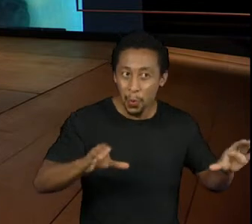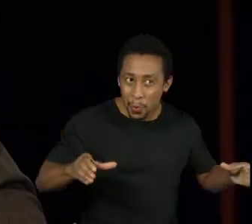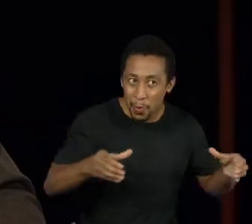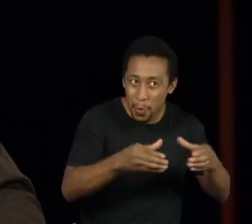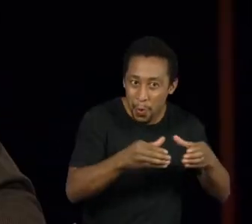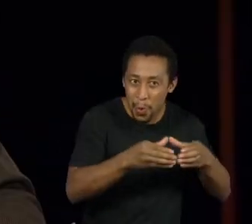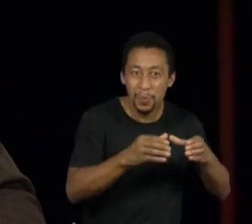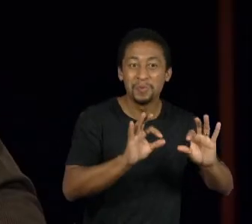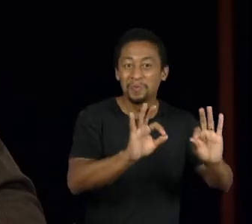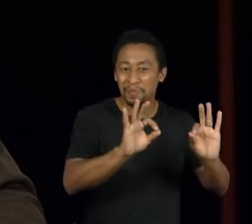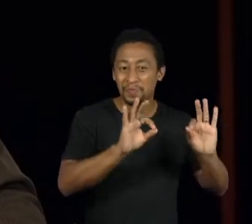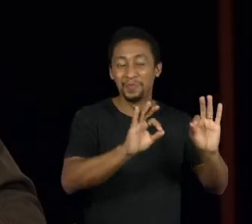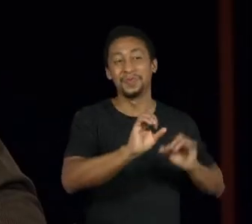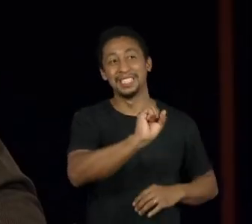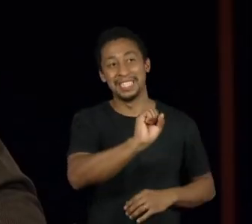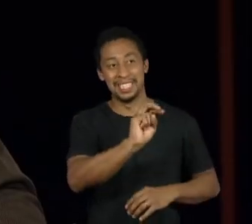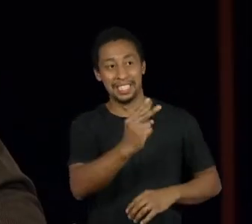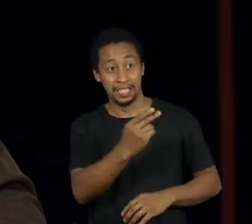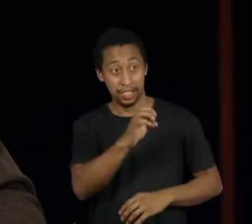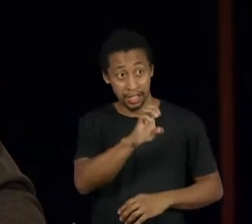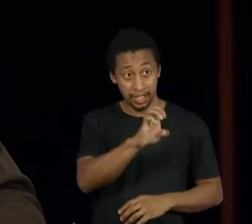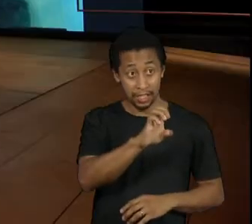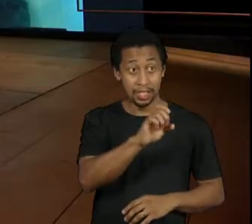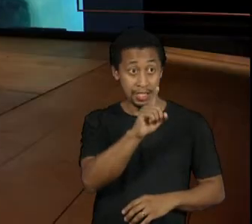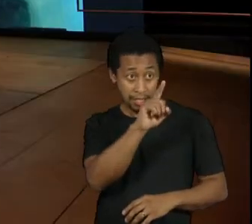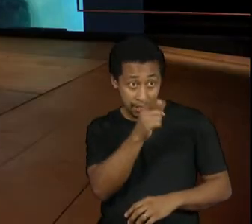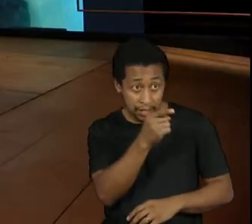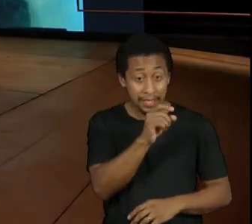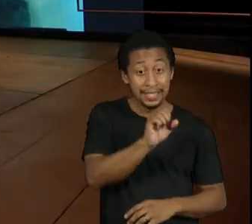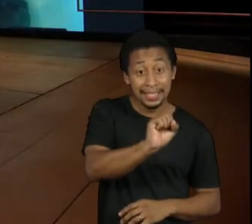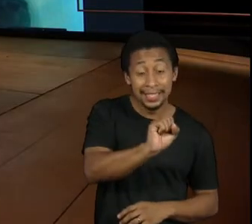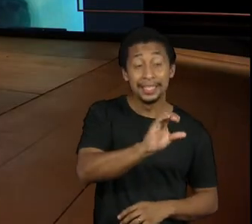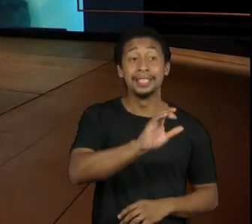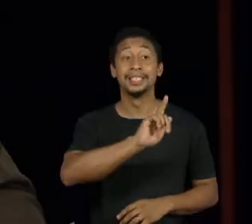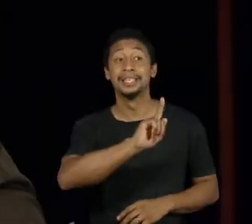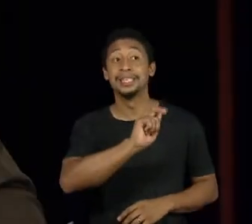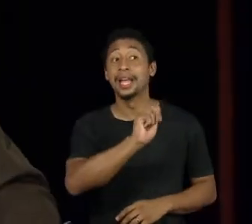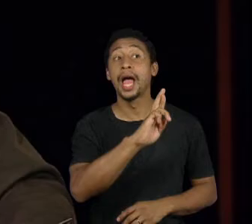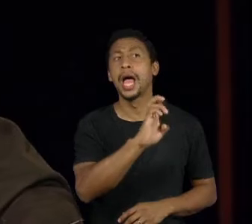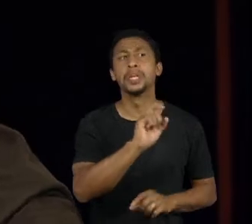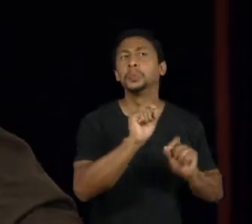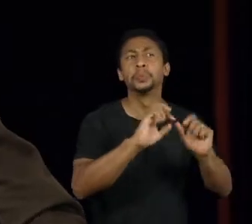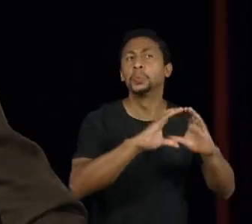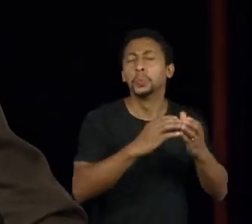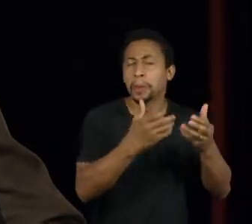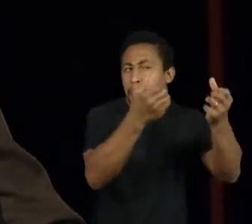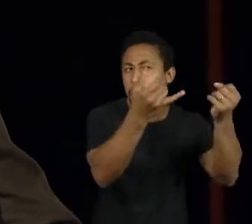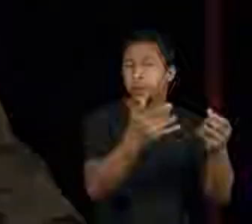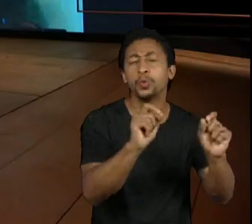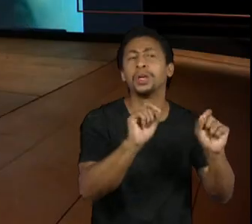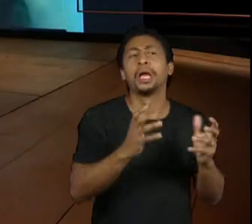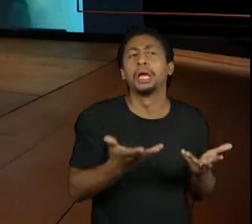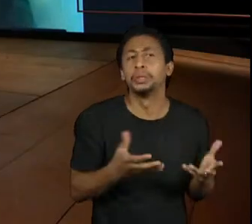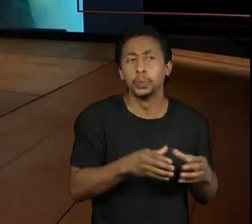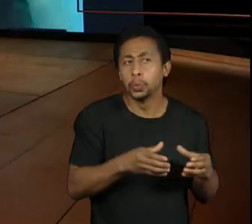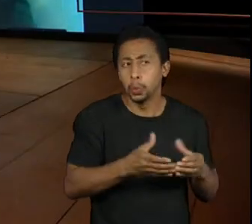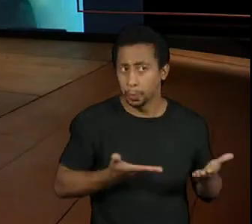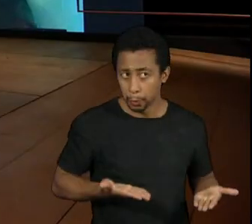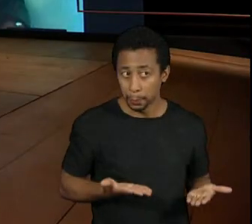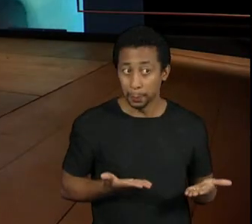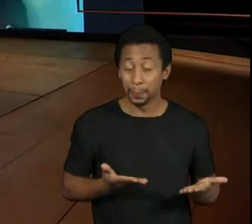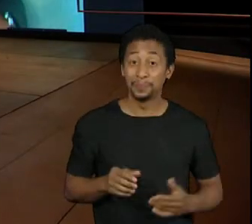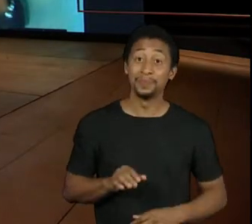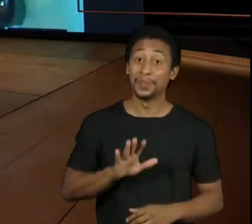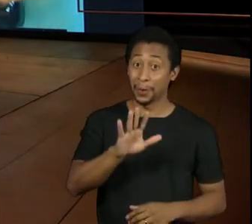chamava X-Gare. Você participava? Era seu conjunto? Como é que é essa história do X-Gare? Bom,